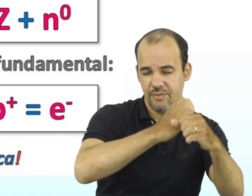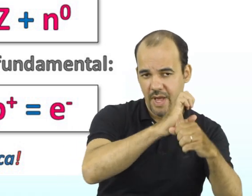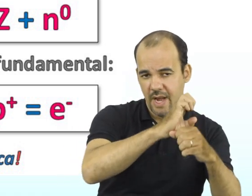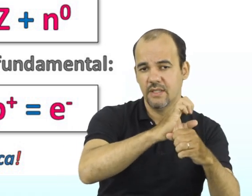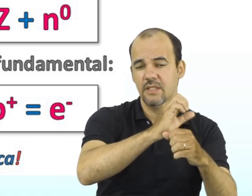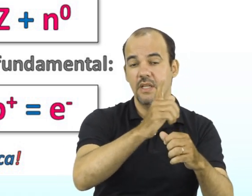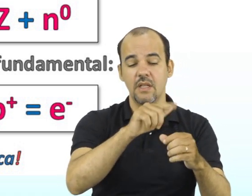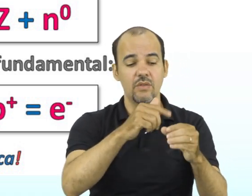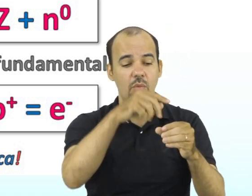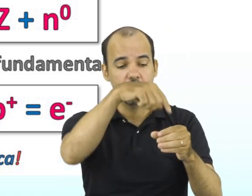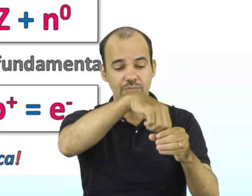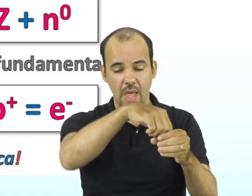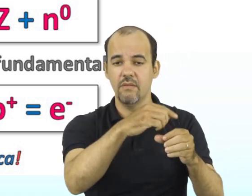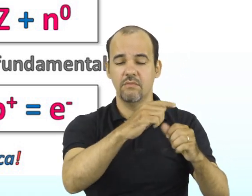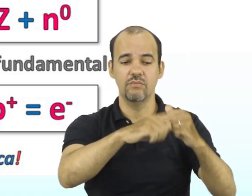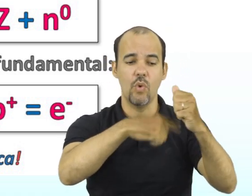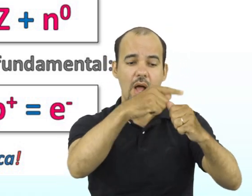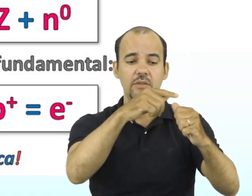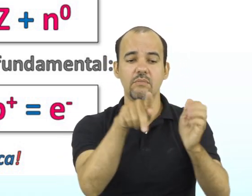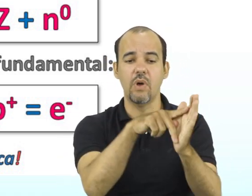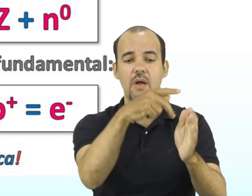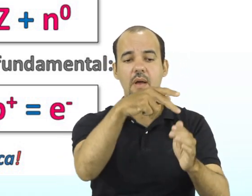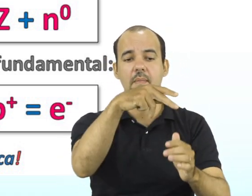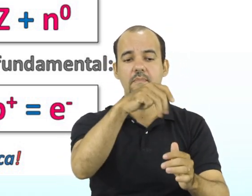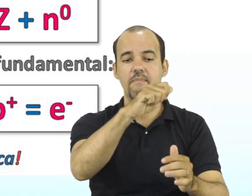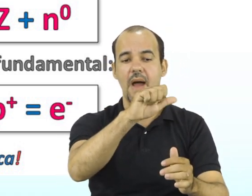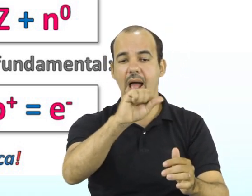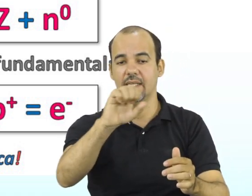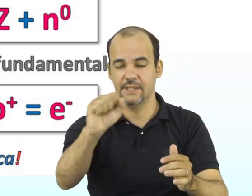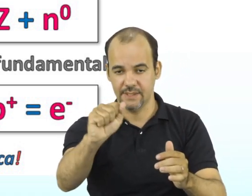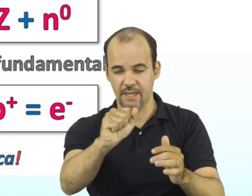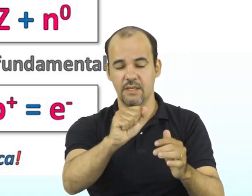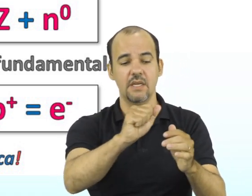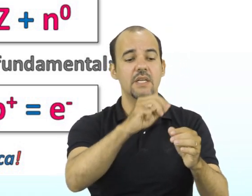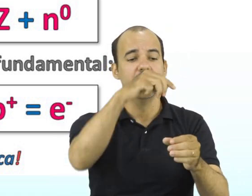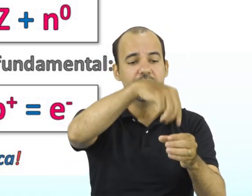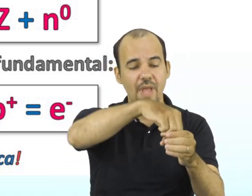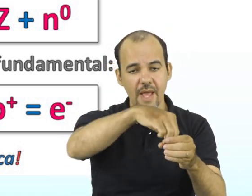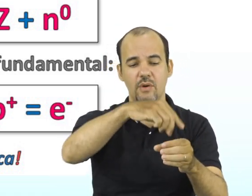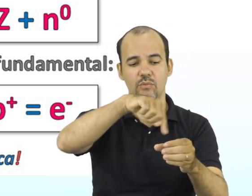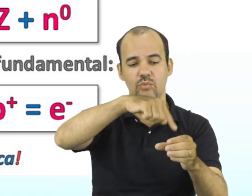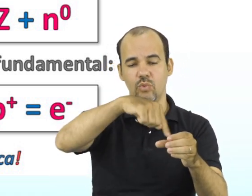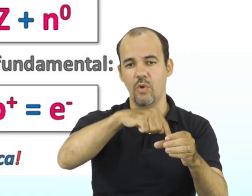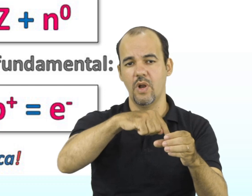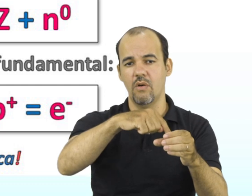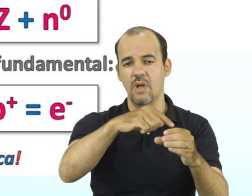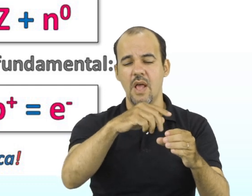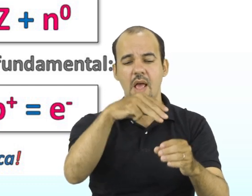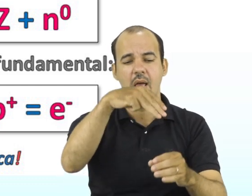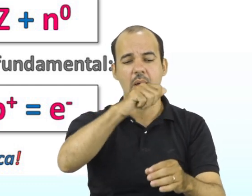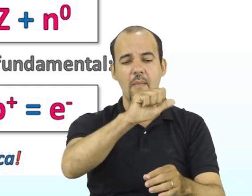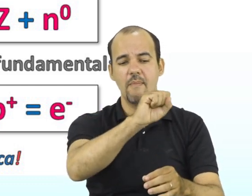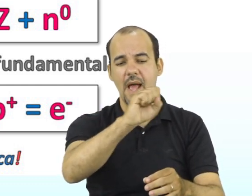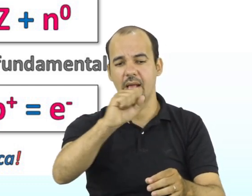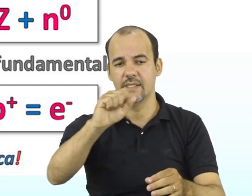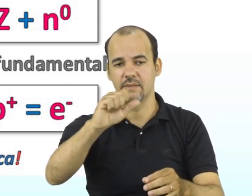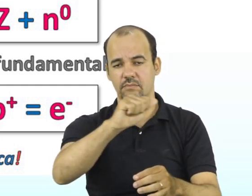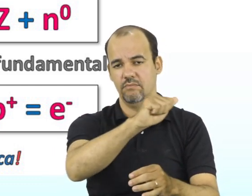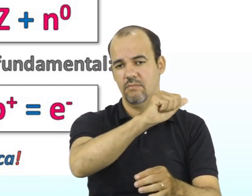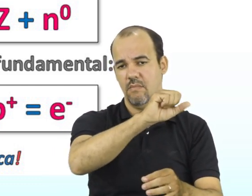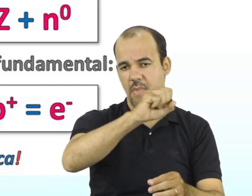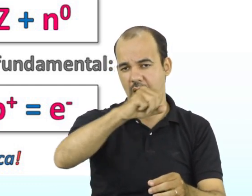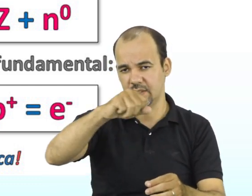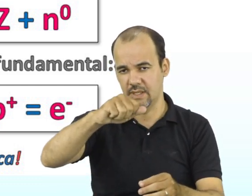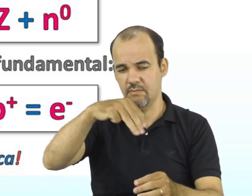que a massa do átomo está localizada no núcleo. Nós desprezamos a massa, que é tão pequena a massa do elétron, que